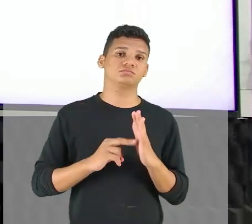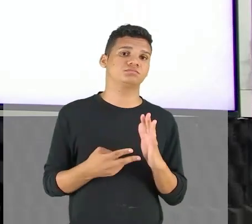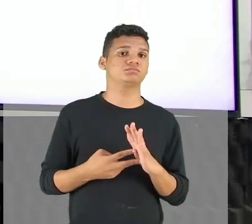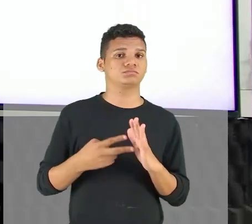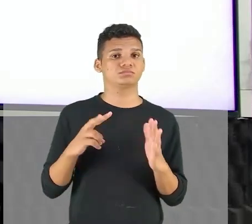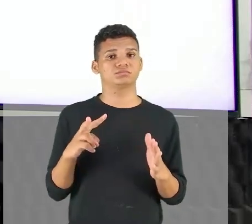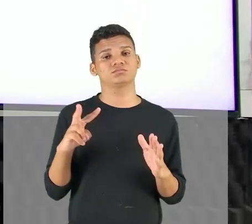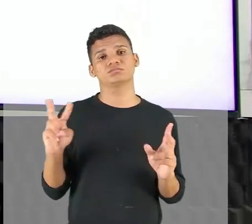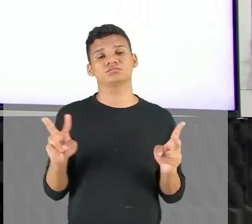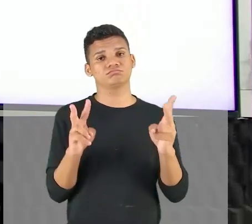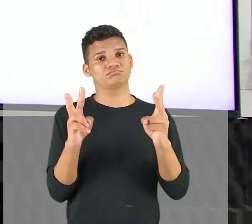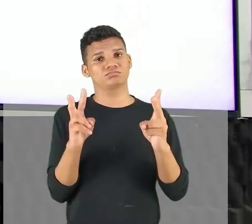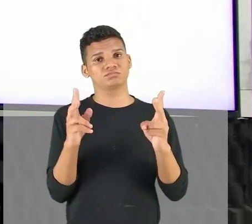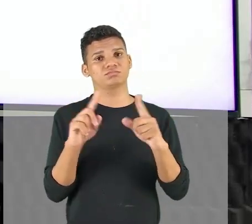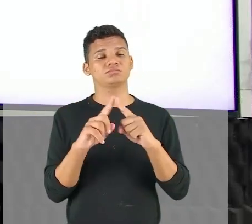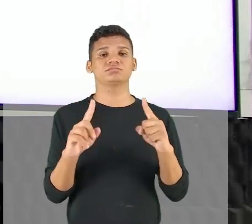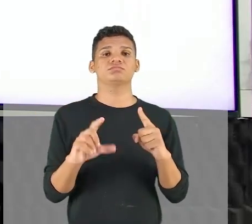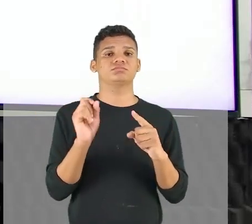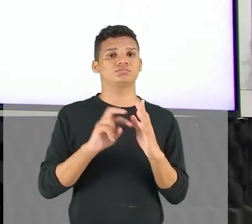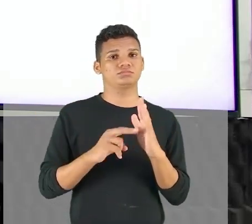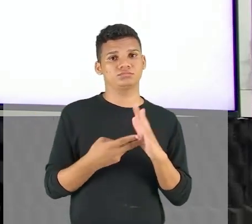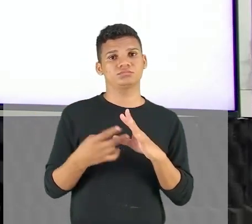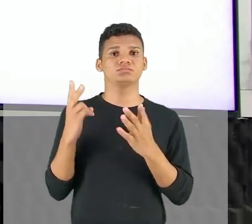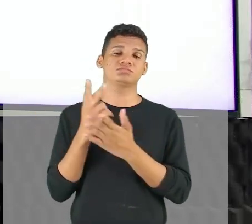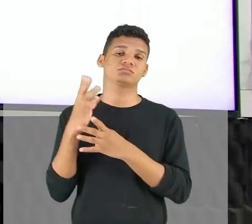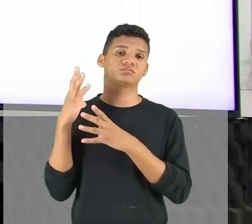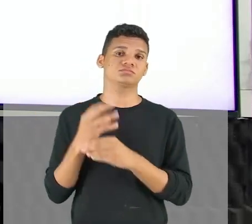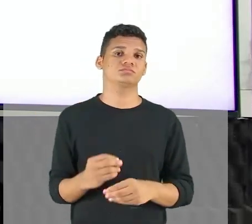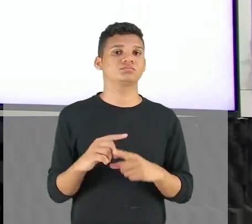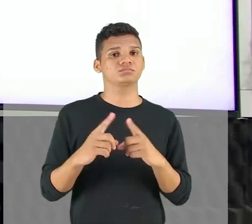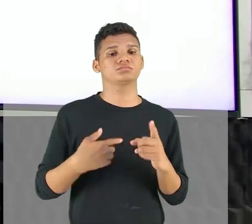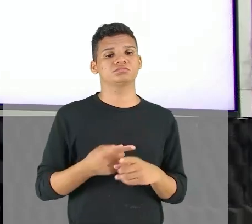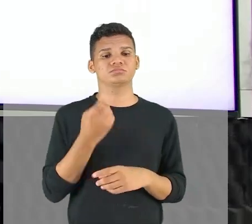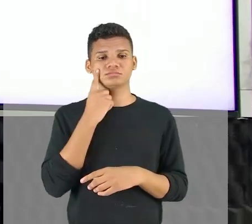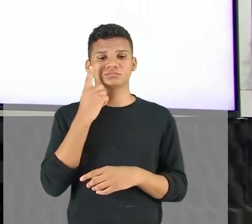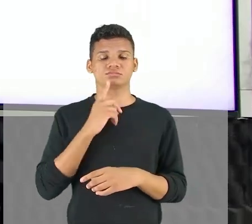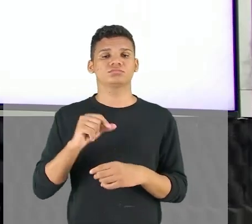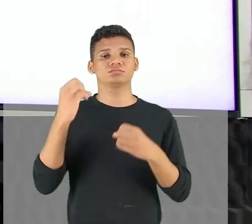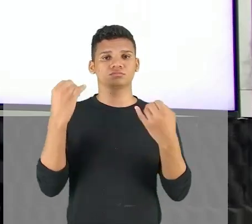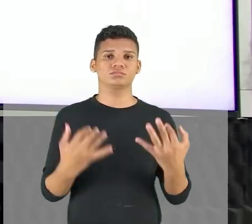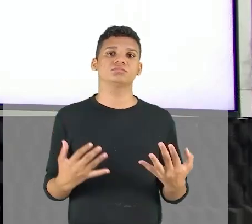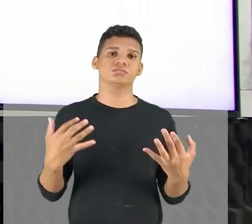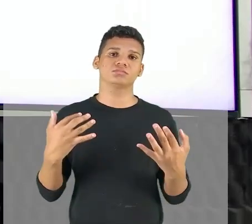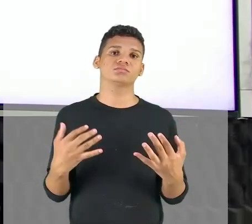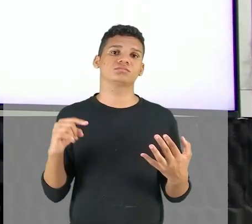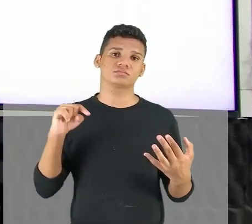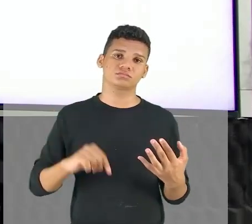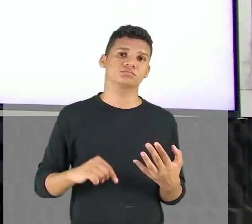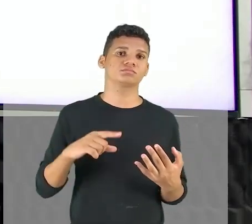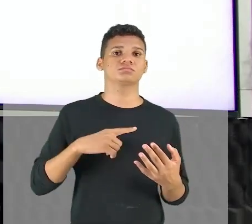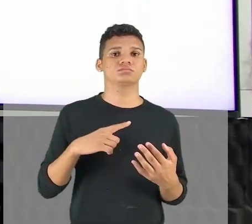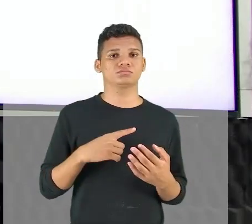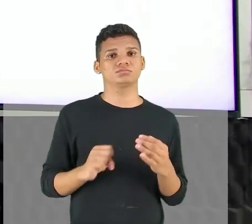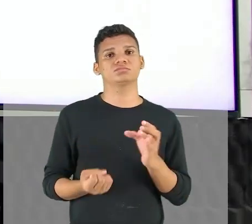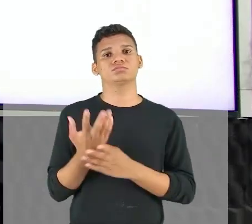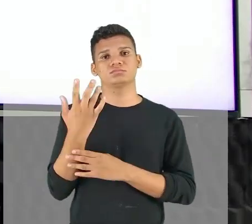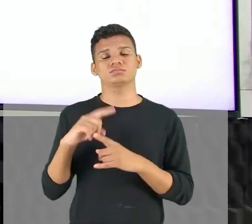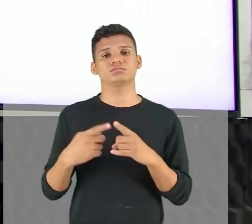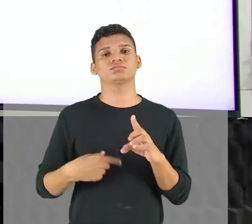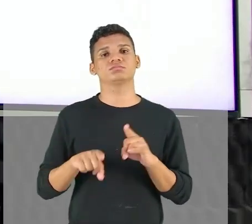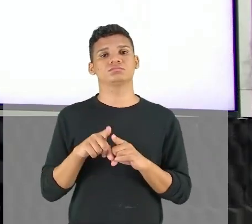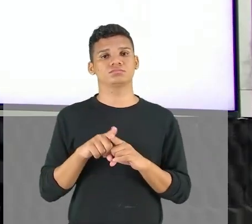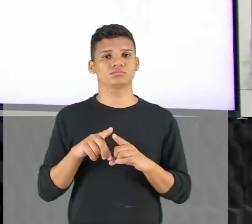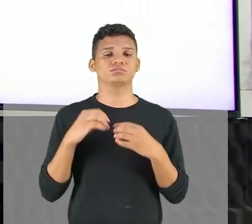Então é basicamente, resumidamente, muito brevemente resumido, essa ideia que ele está tratando aqui nessa